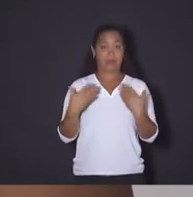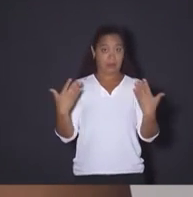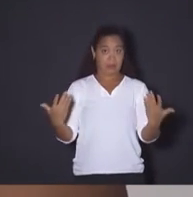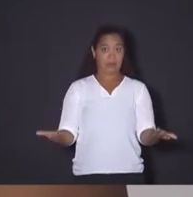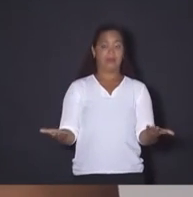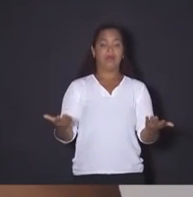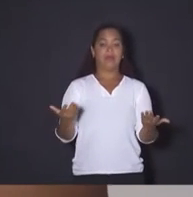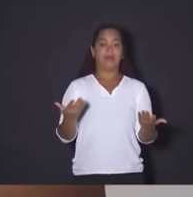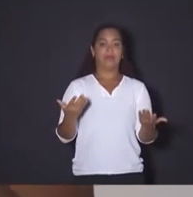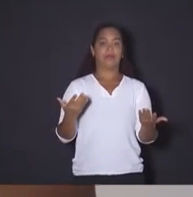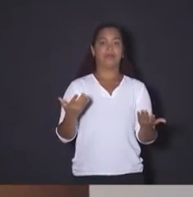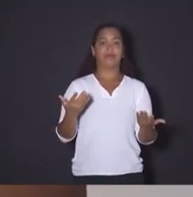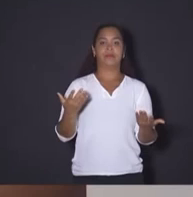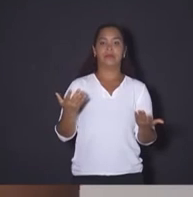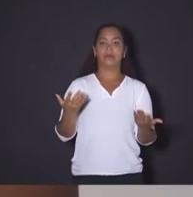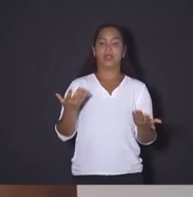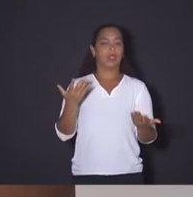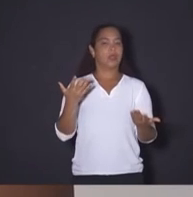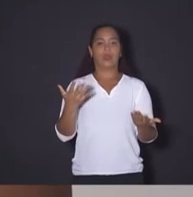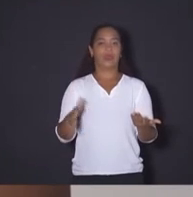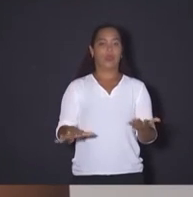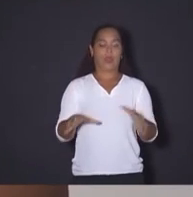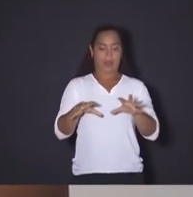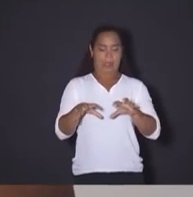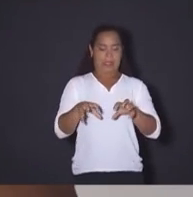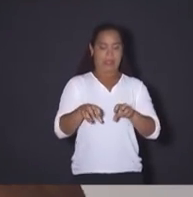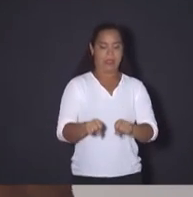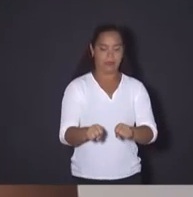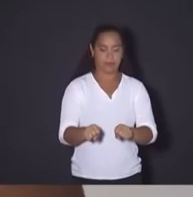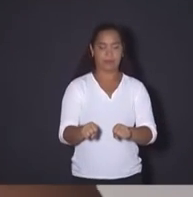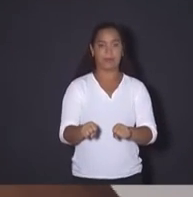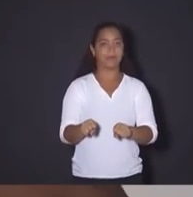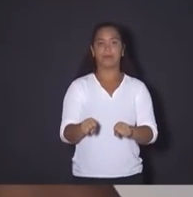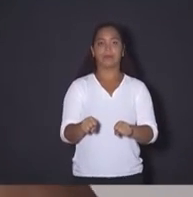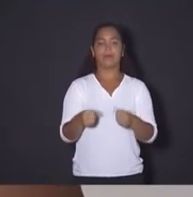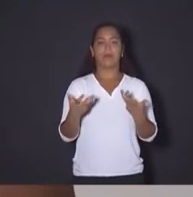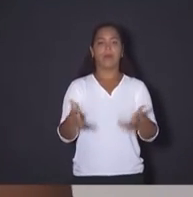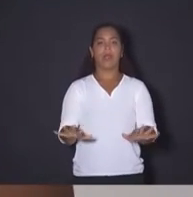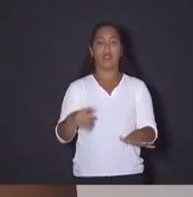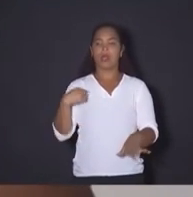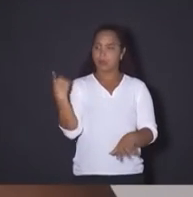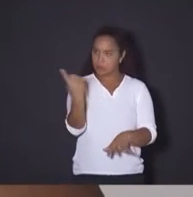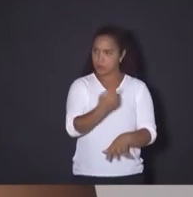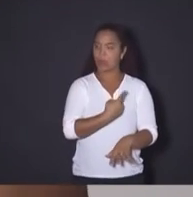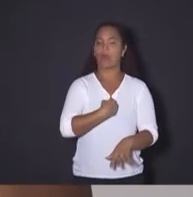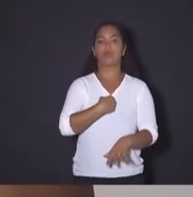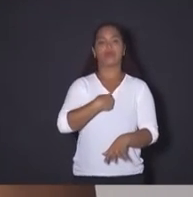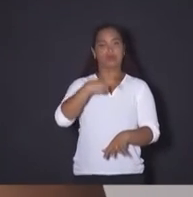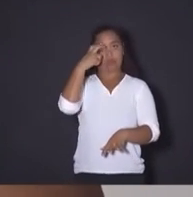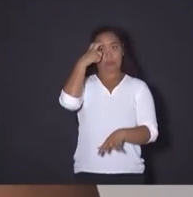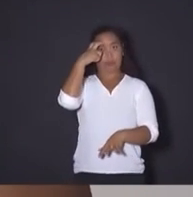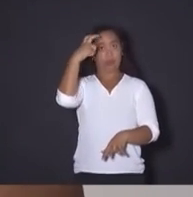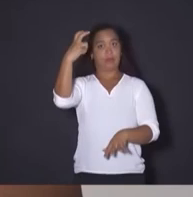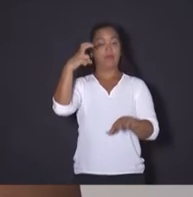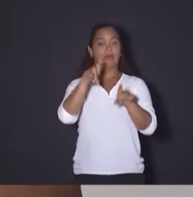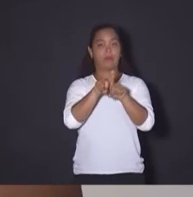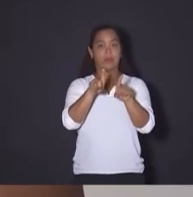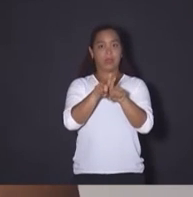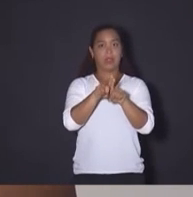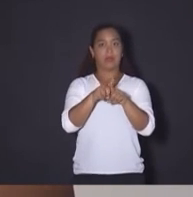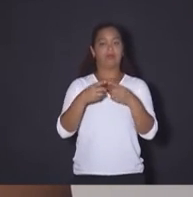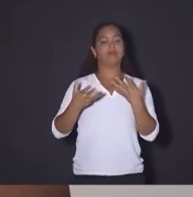burger dominada da classe dominante nós somos intelectuais que estamos no from